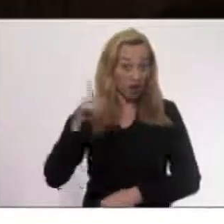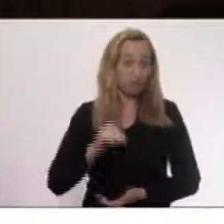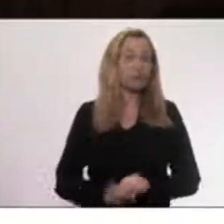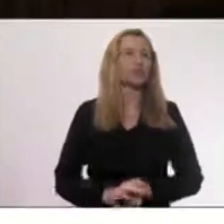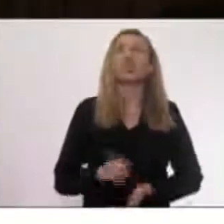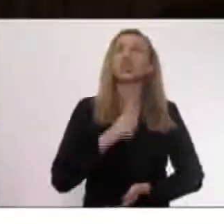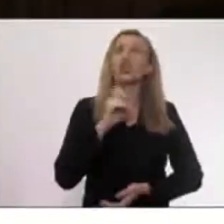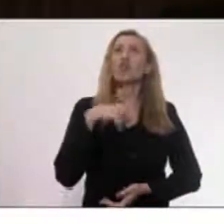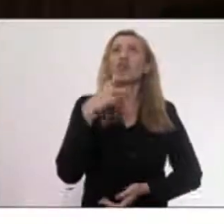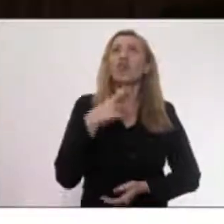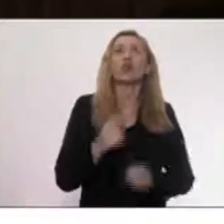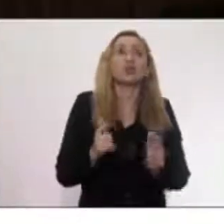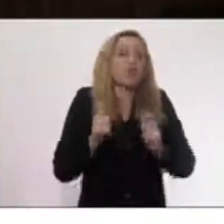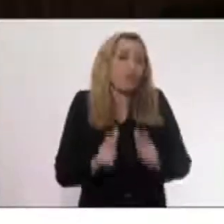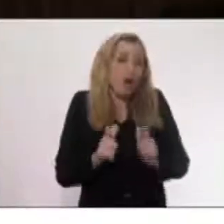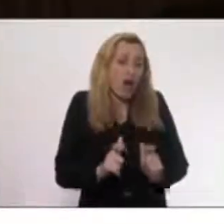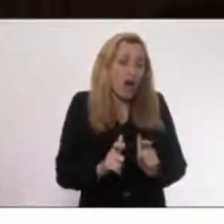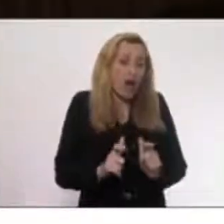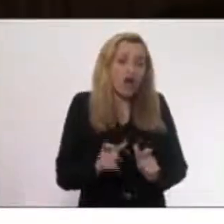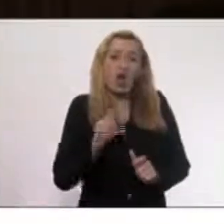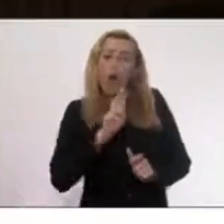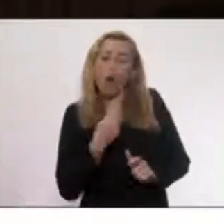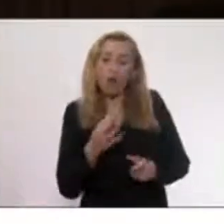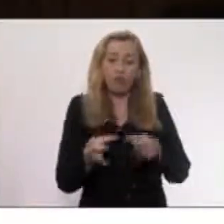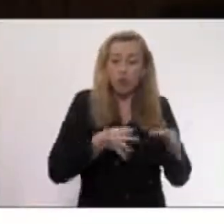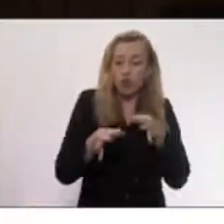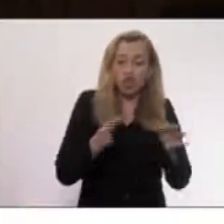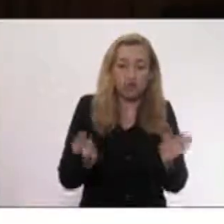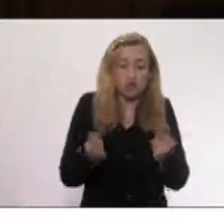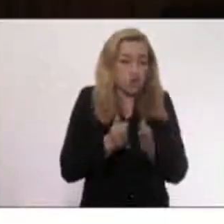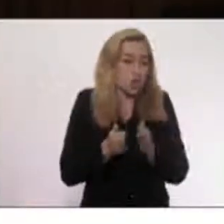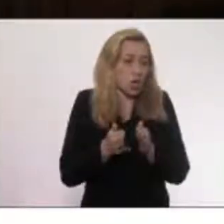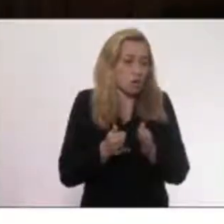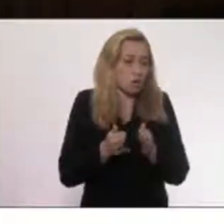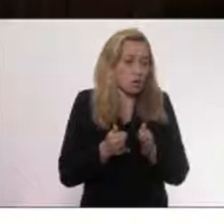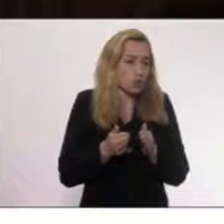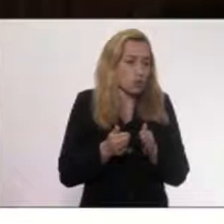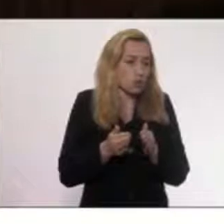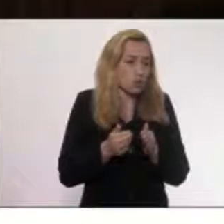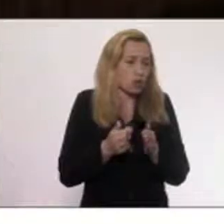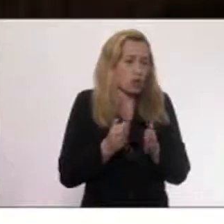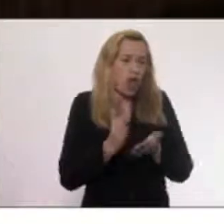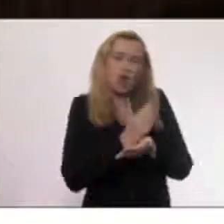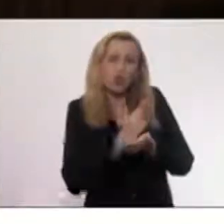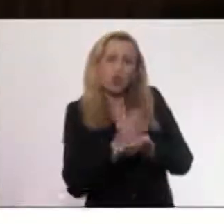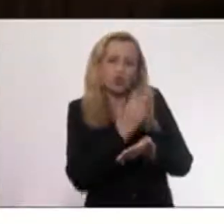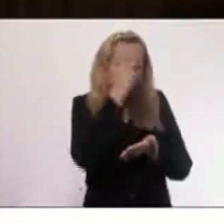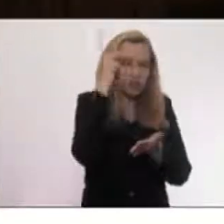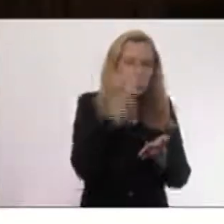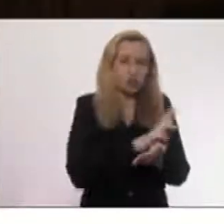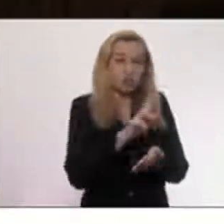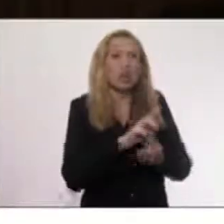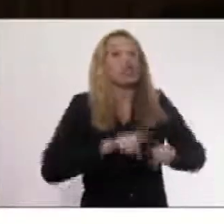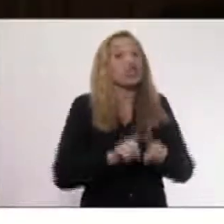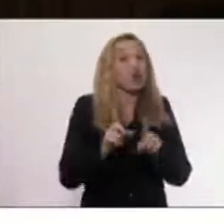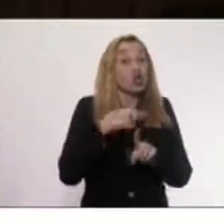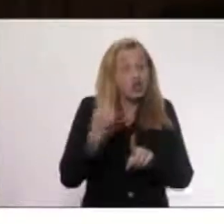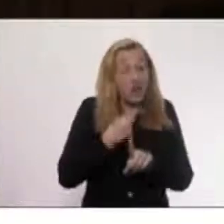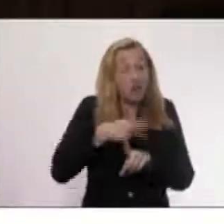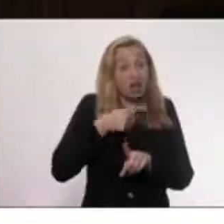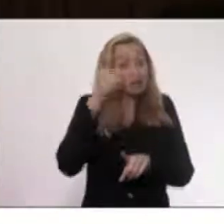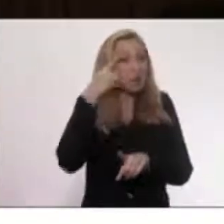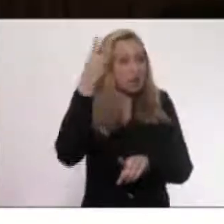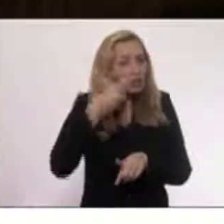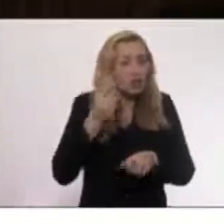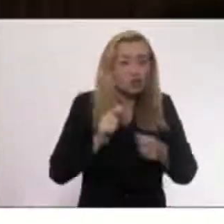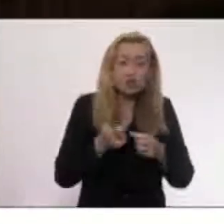falando de um setor ou de um projeto micro que afeta algumas poucas pessoas. Nós estamos falando, deputados,